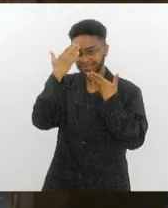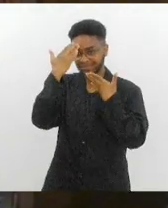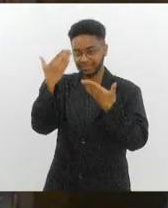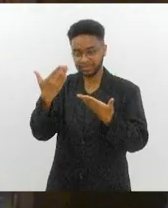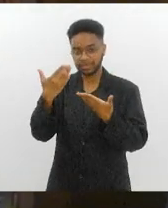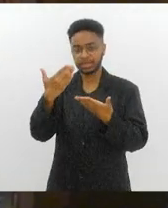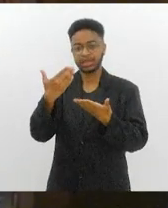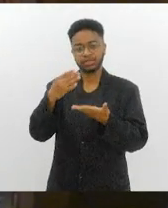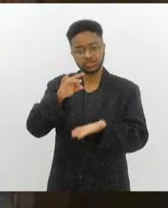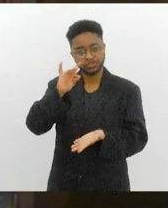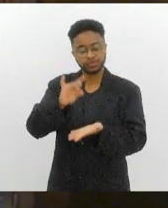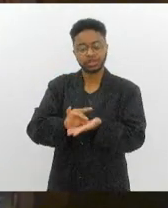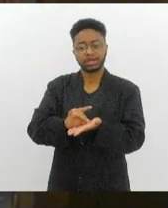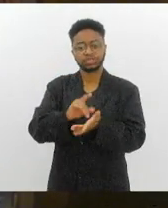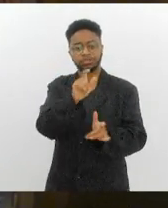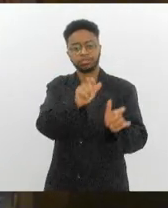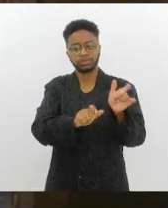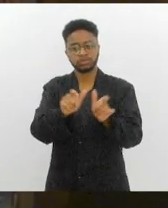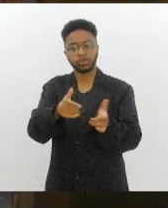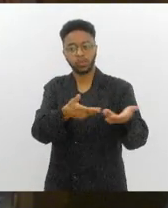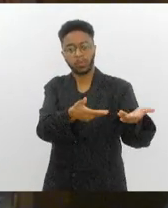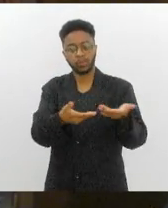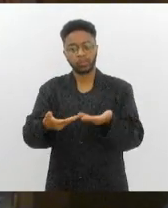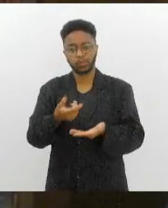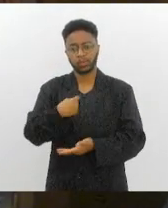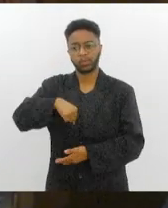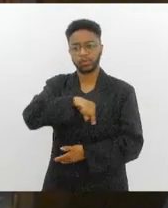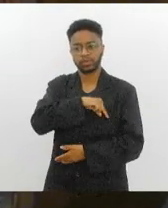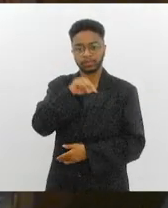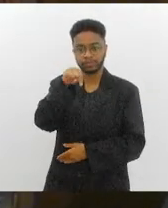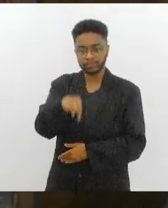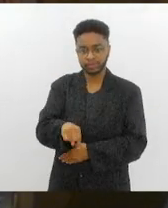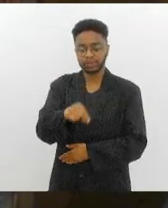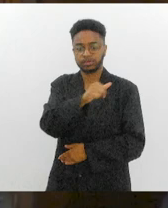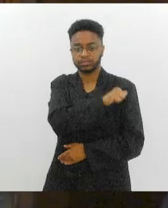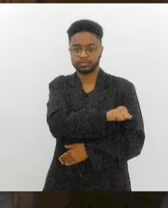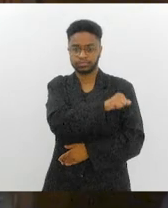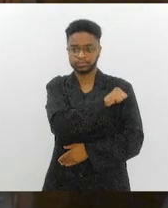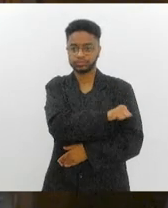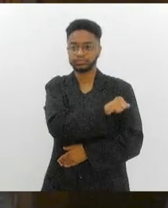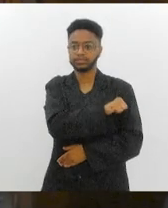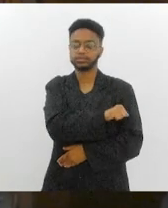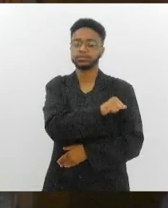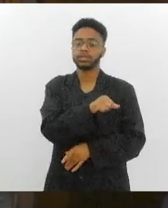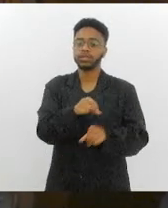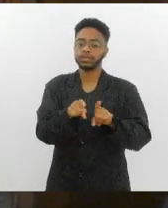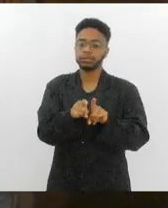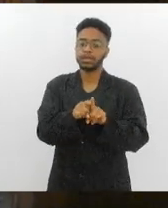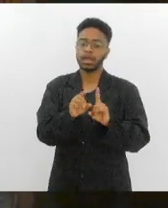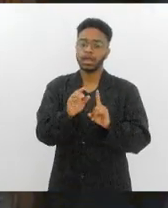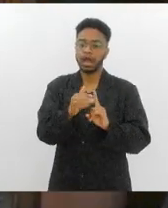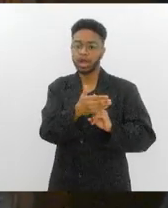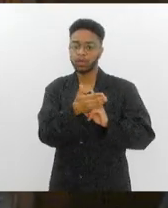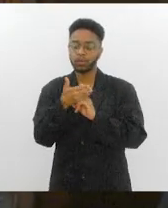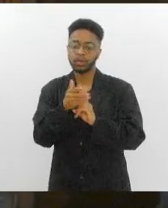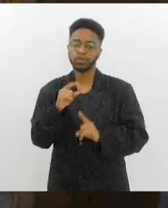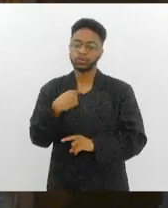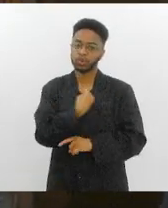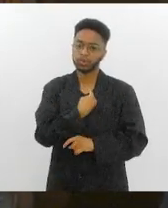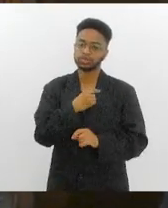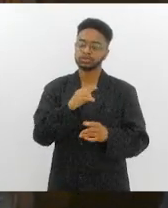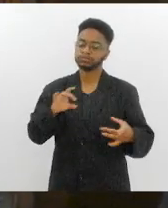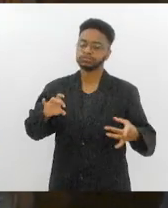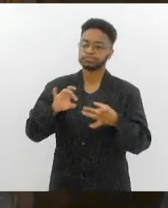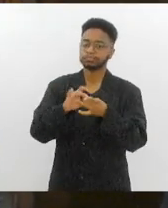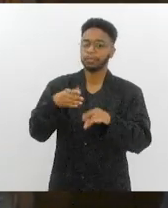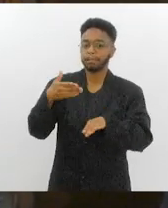nos trouxe aqui, que foi o povo do Rio de Janeiro, que nos acarinhou, que nos completou, que participou